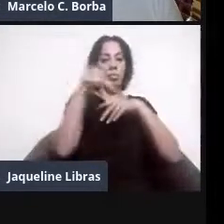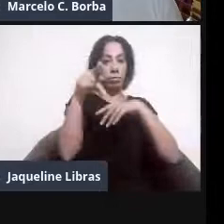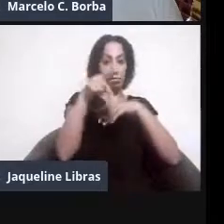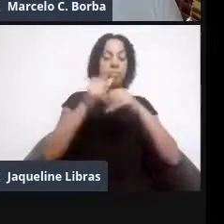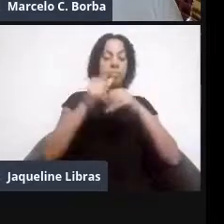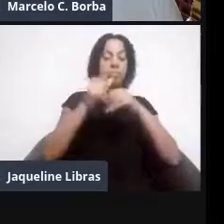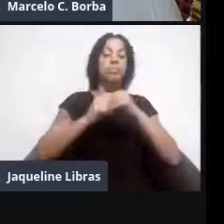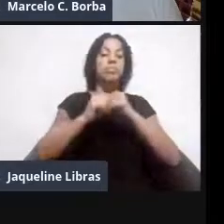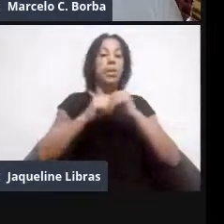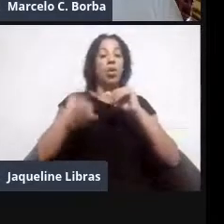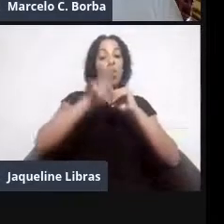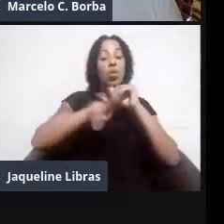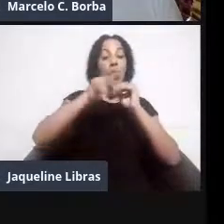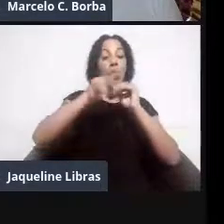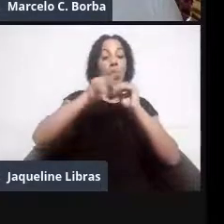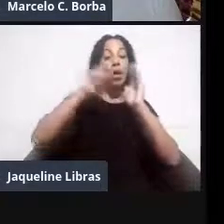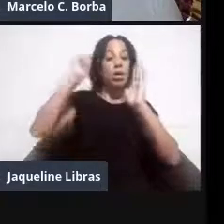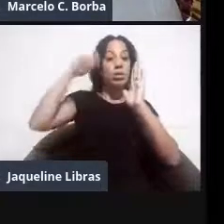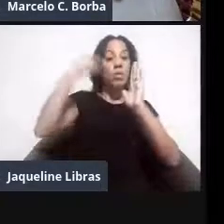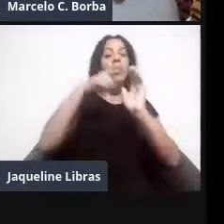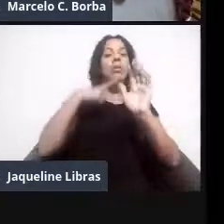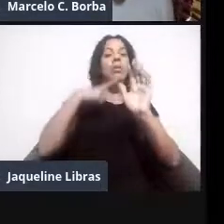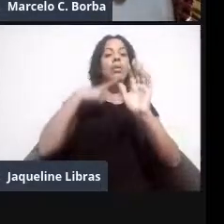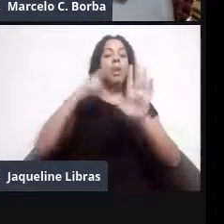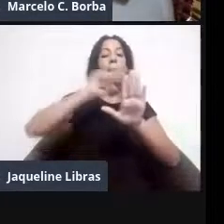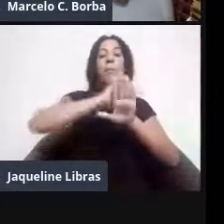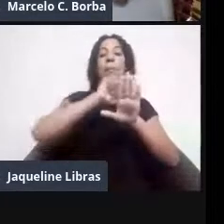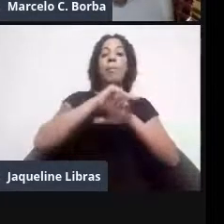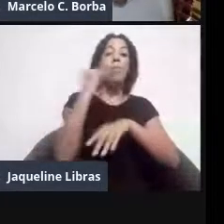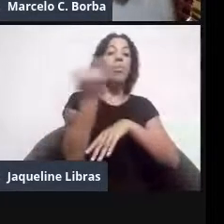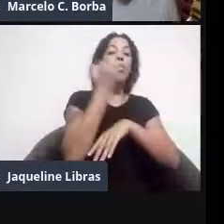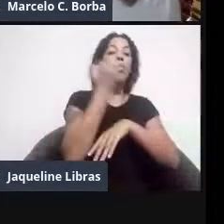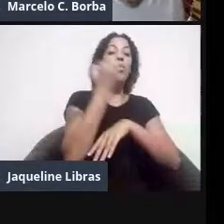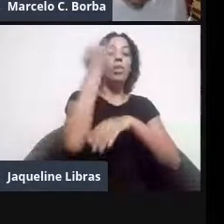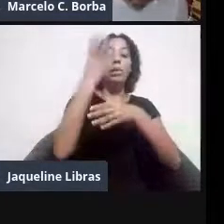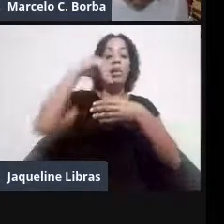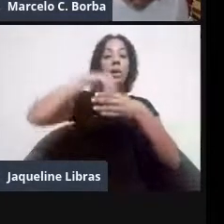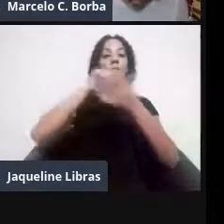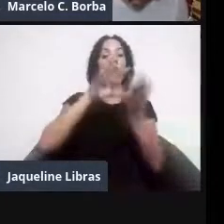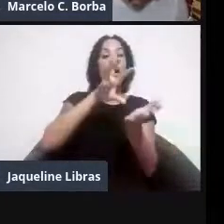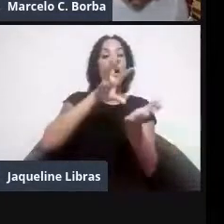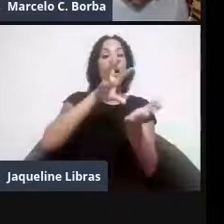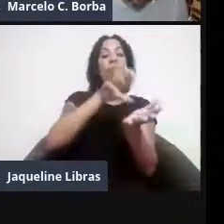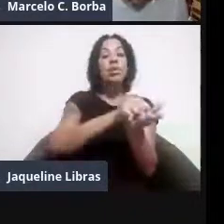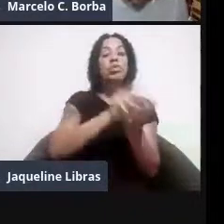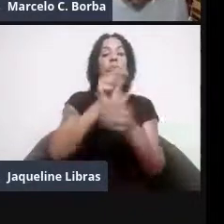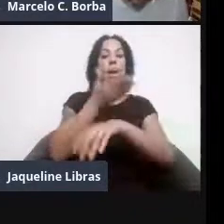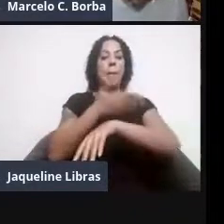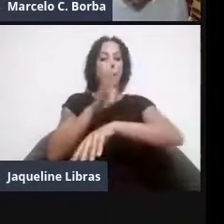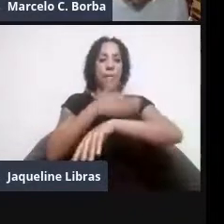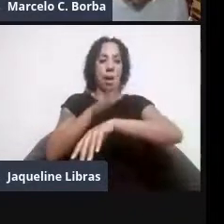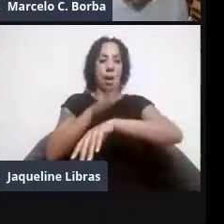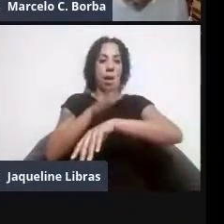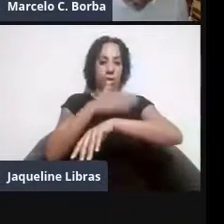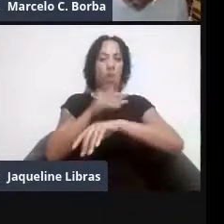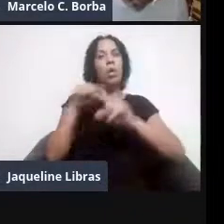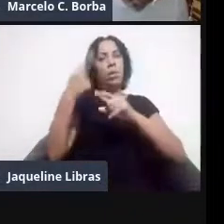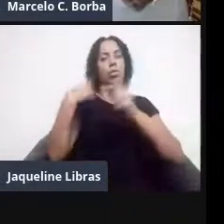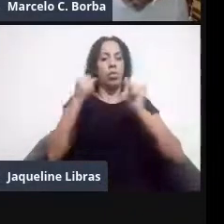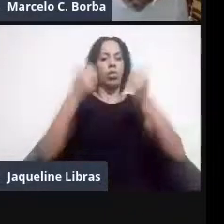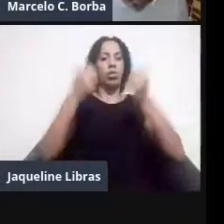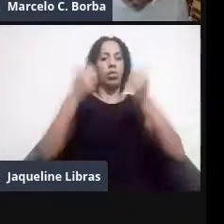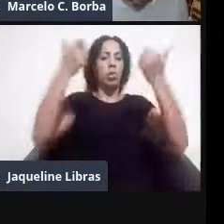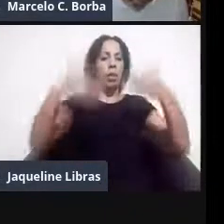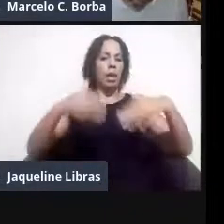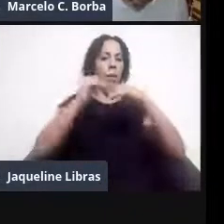O uso de vídeo, ele tem um papel muito importante dentre os registros de prática. E depois eu posso falar um pouco mais sobre